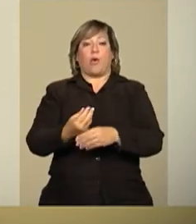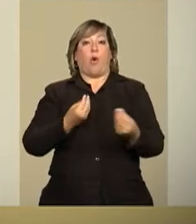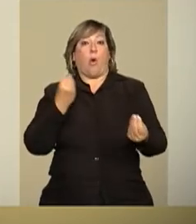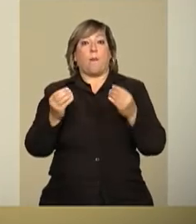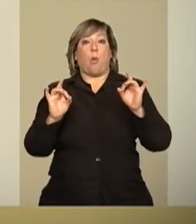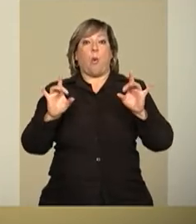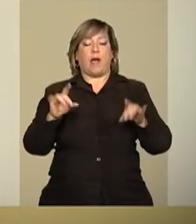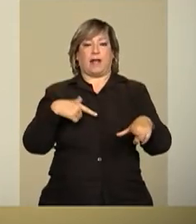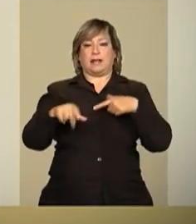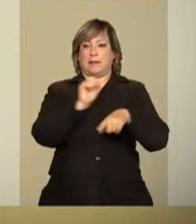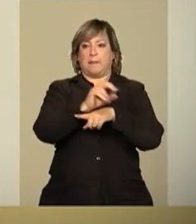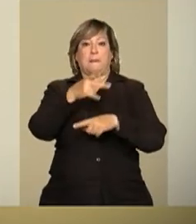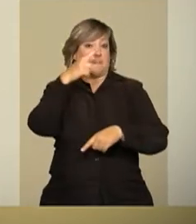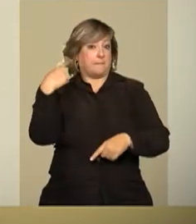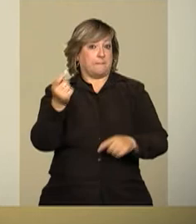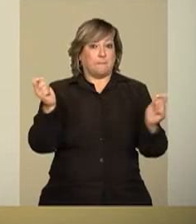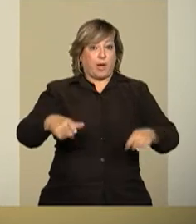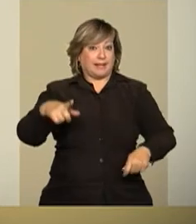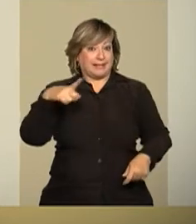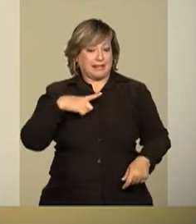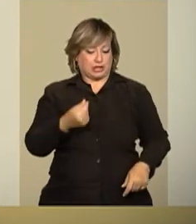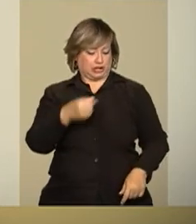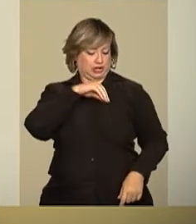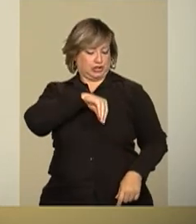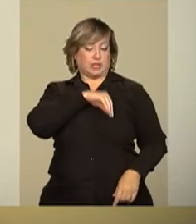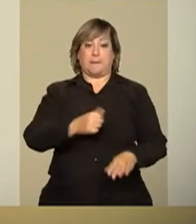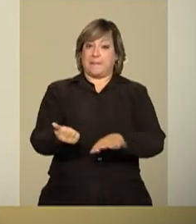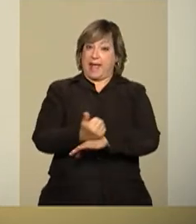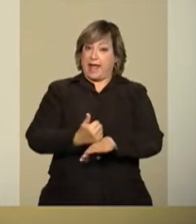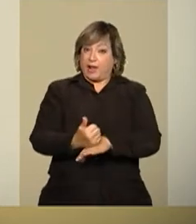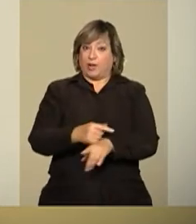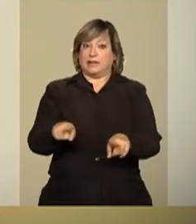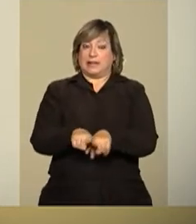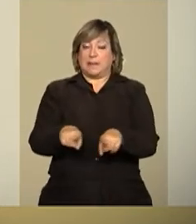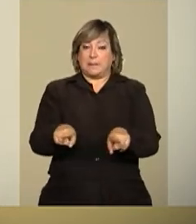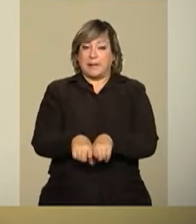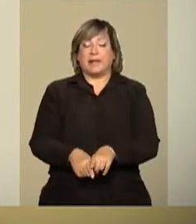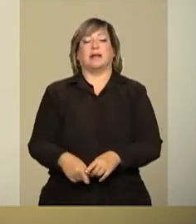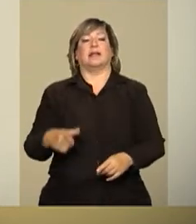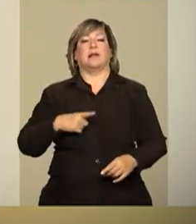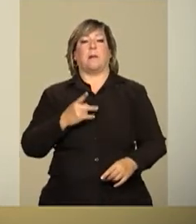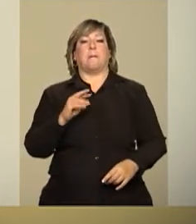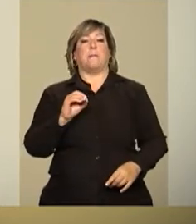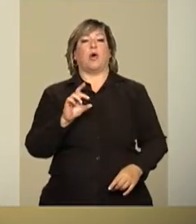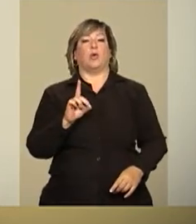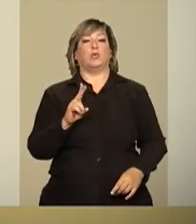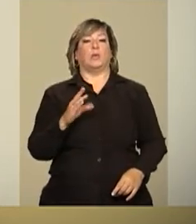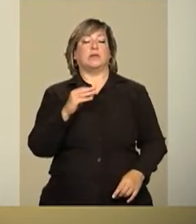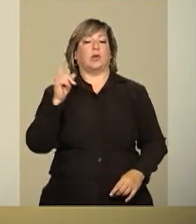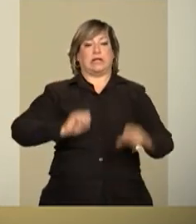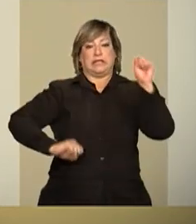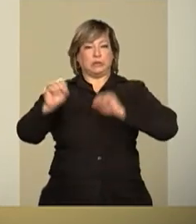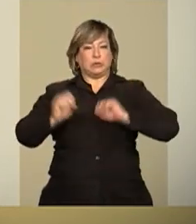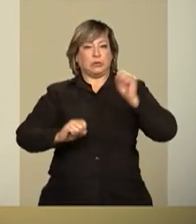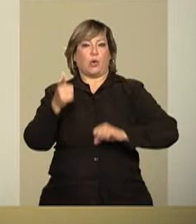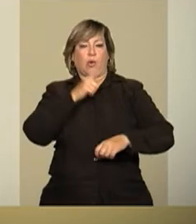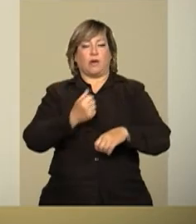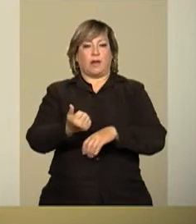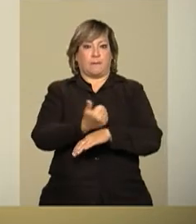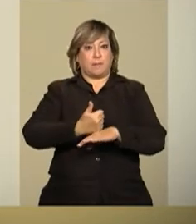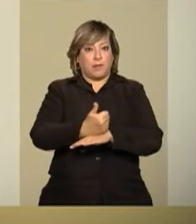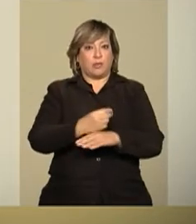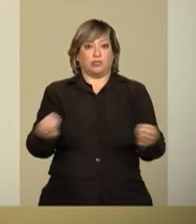emprego para que as pessoas possam ter um melhor salário além de melhorar a produtividade da indústria agregando